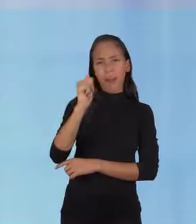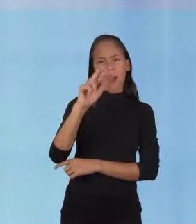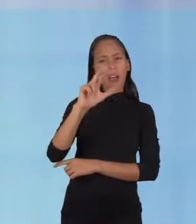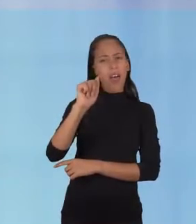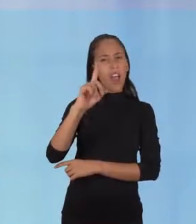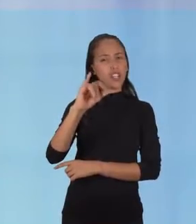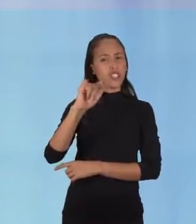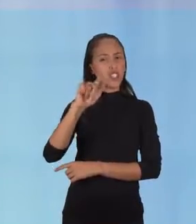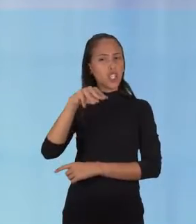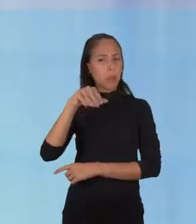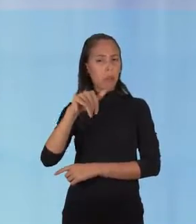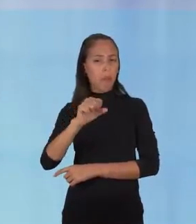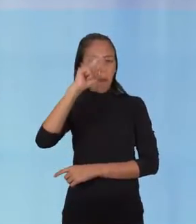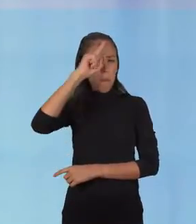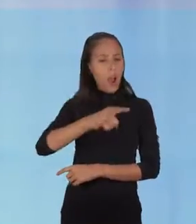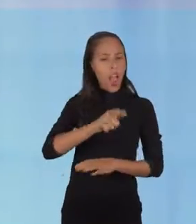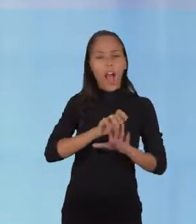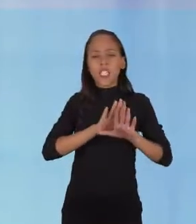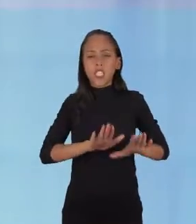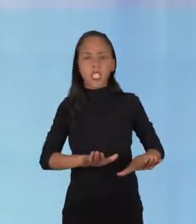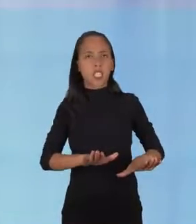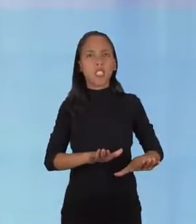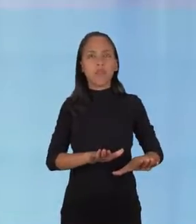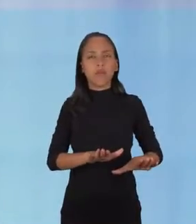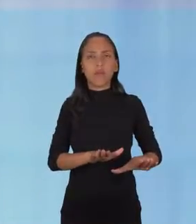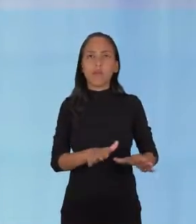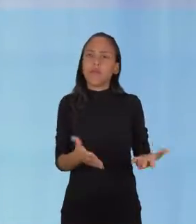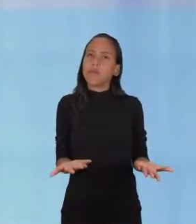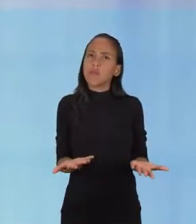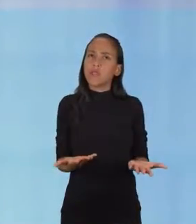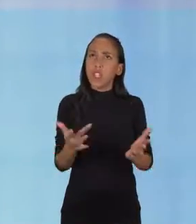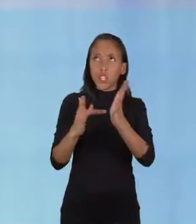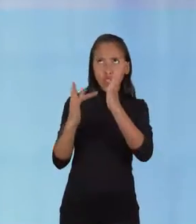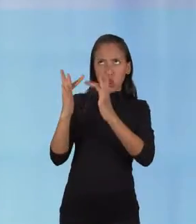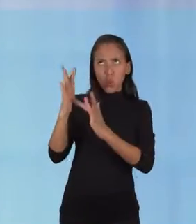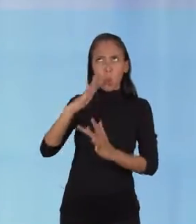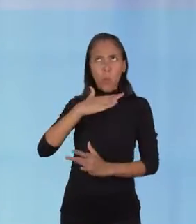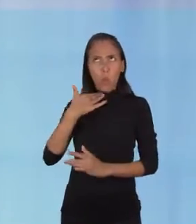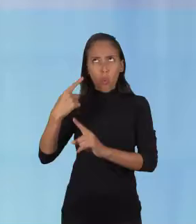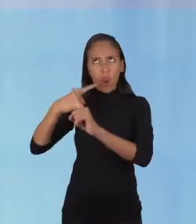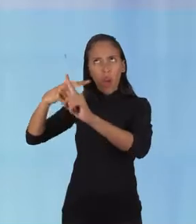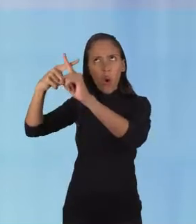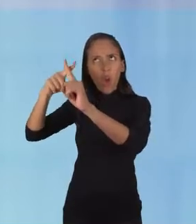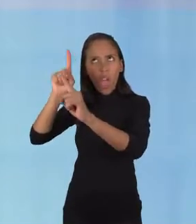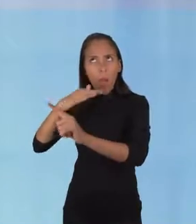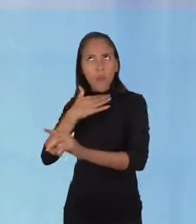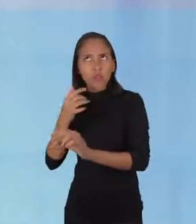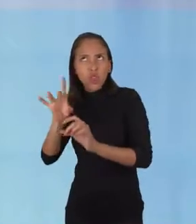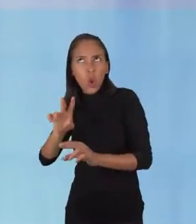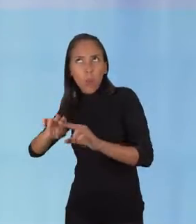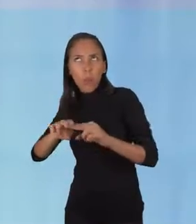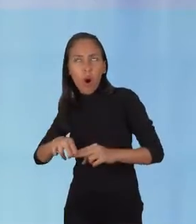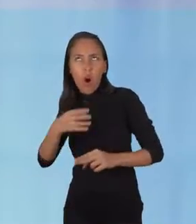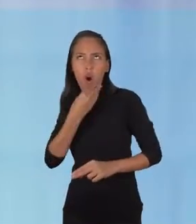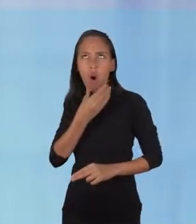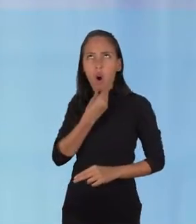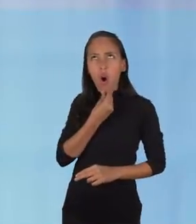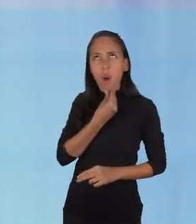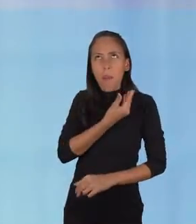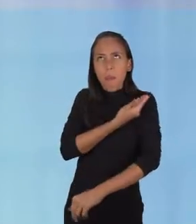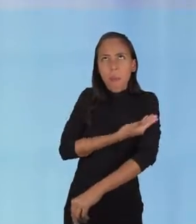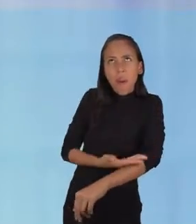só pode ser se for assim, assim, assim. Então, quando Jesus morre na cruz, ele morre por quem? Pelos cisgêneros,